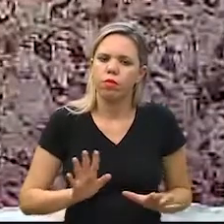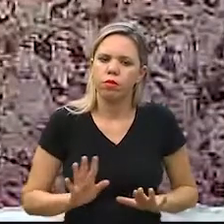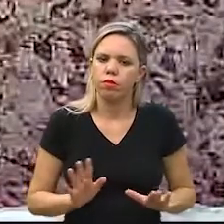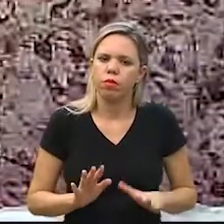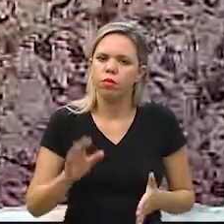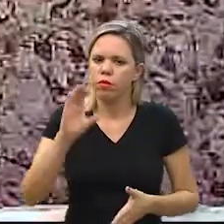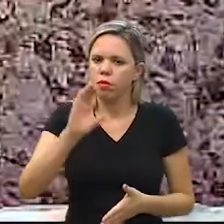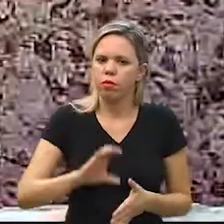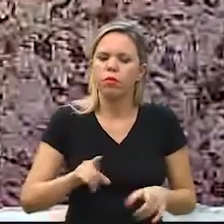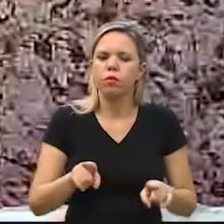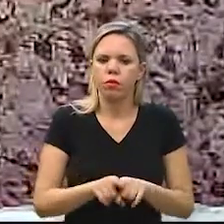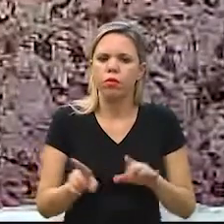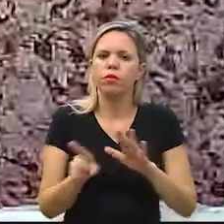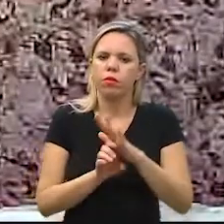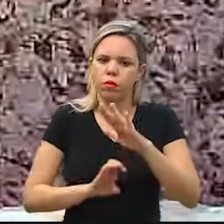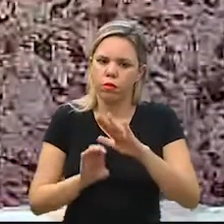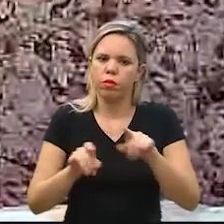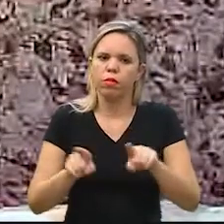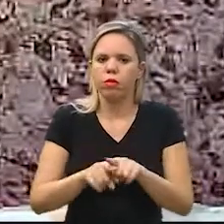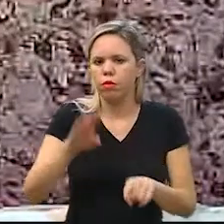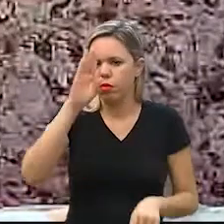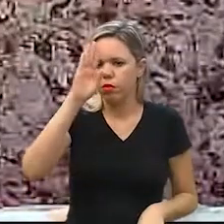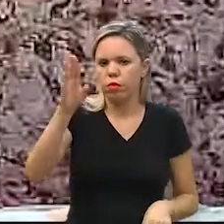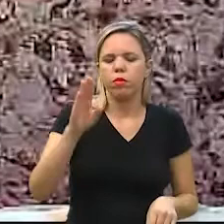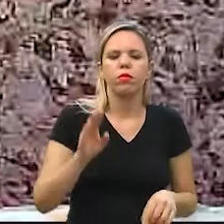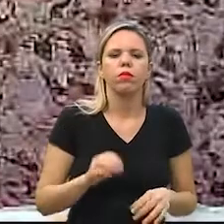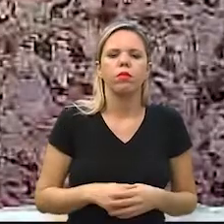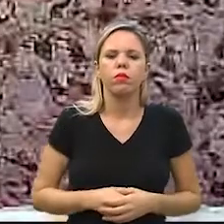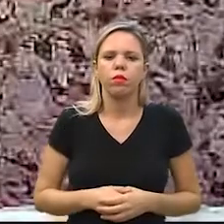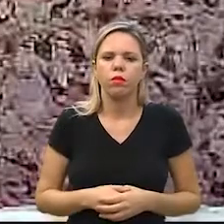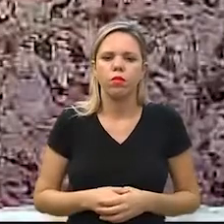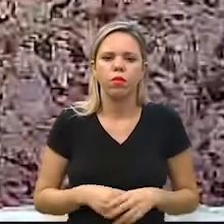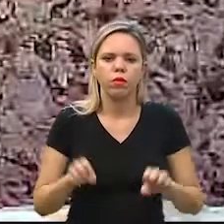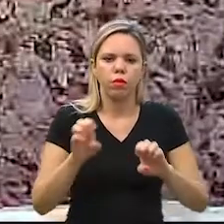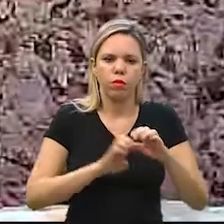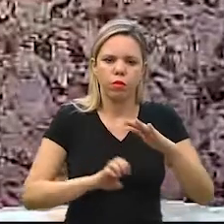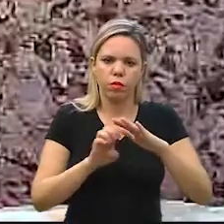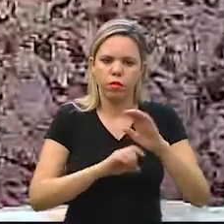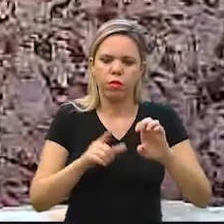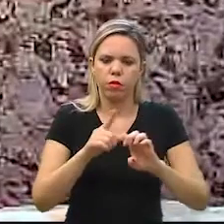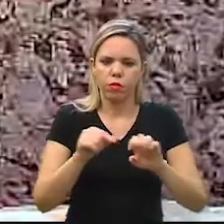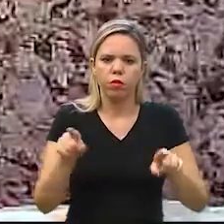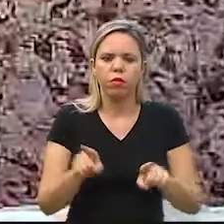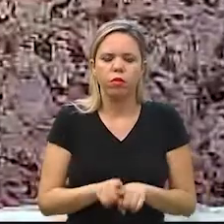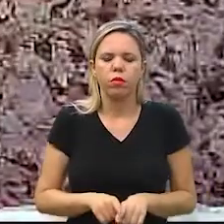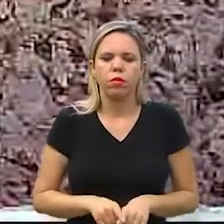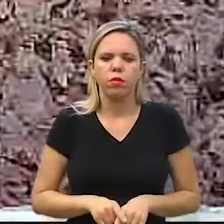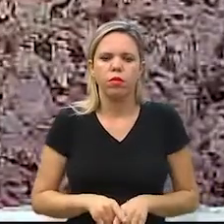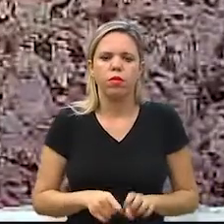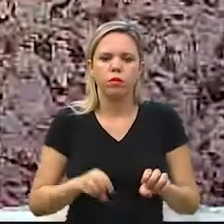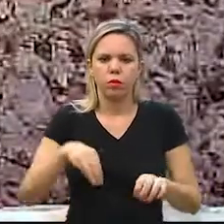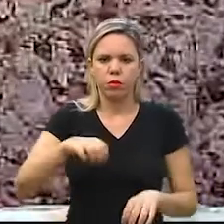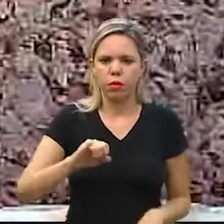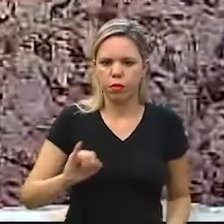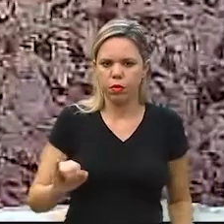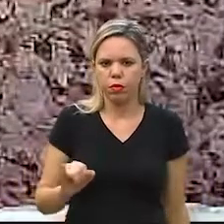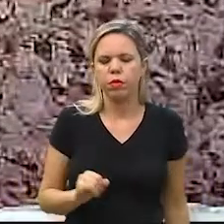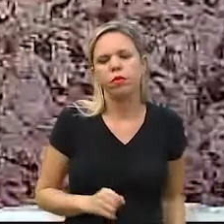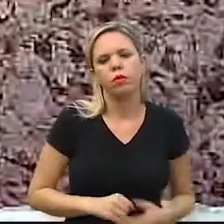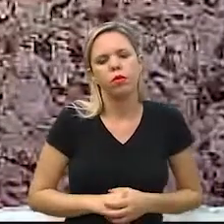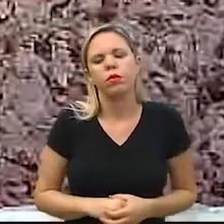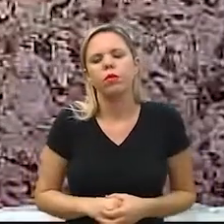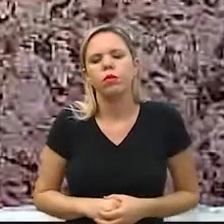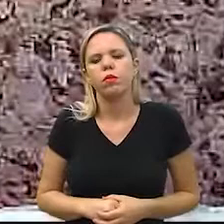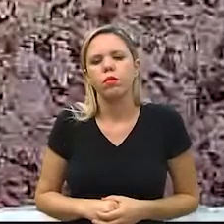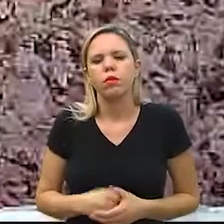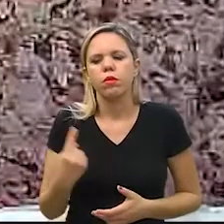no cidadão, mas no empresário também, principalmente nos micro e pequenos empresários e no meio, né? No